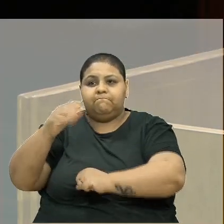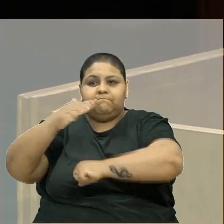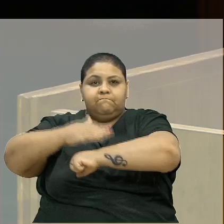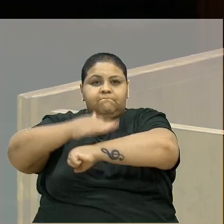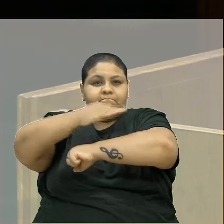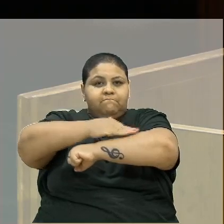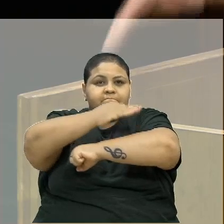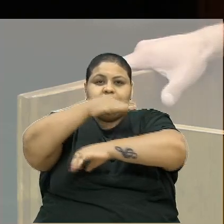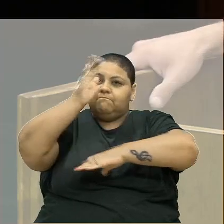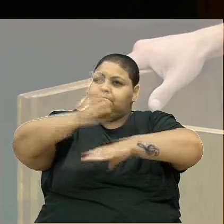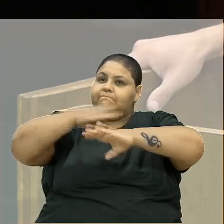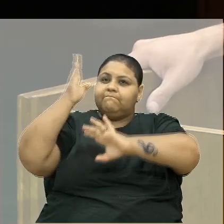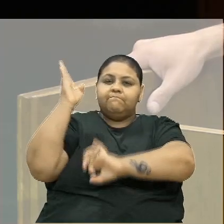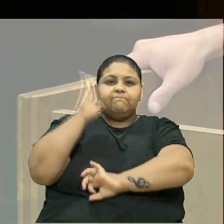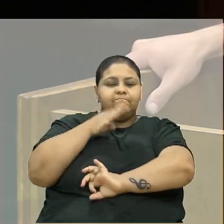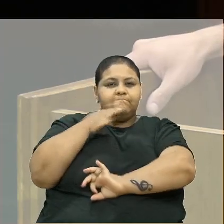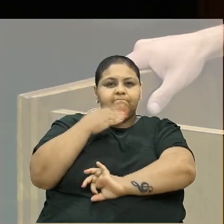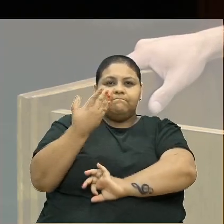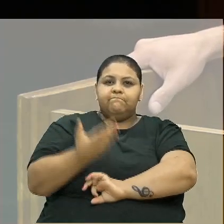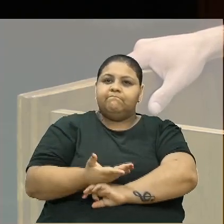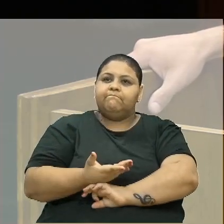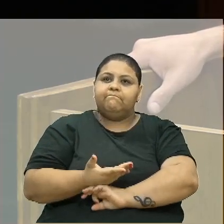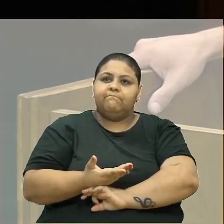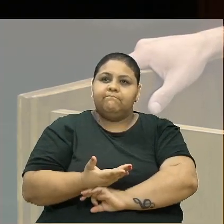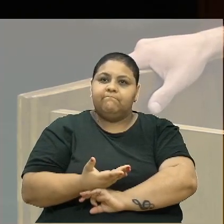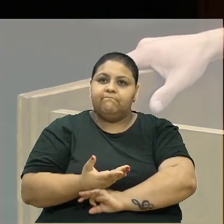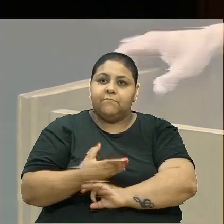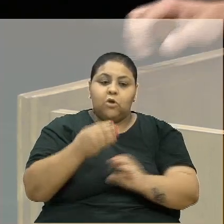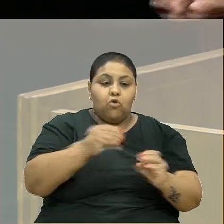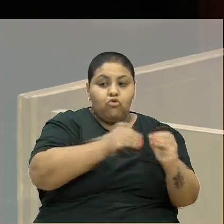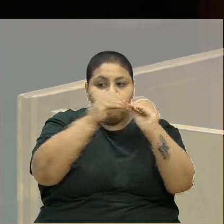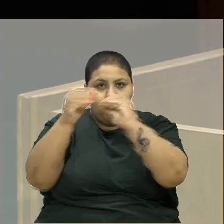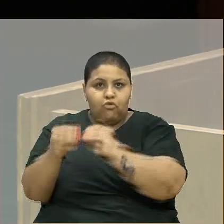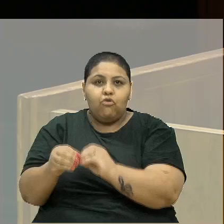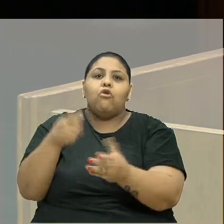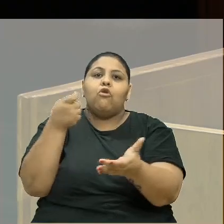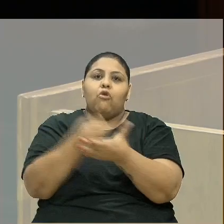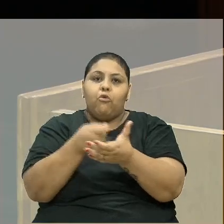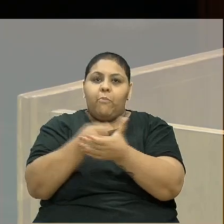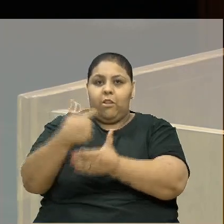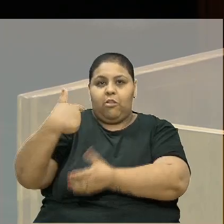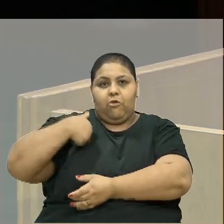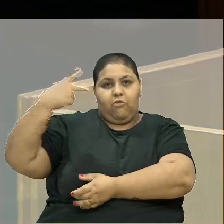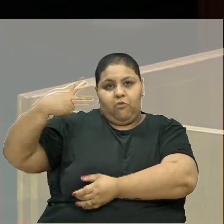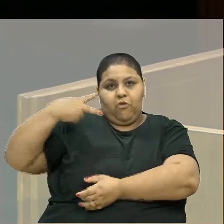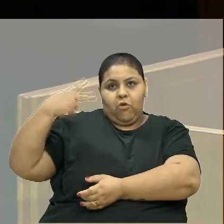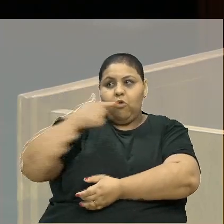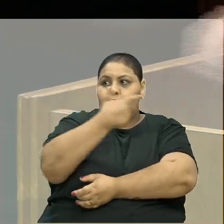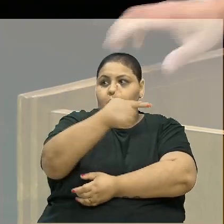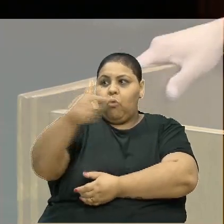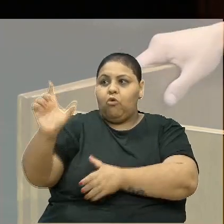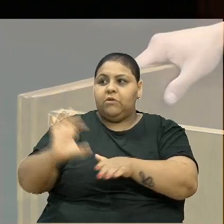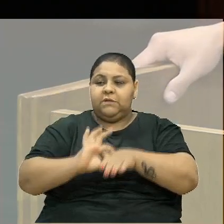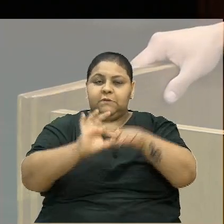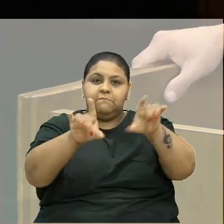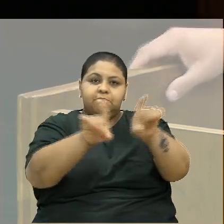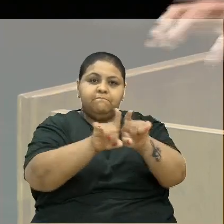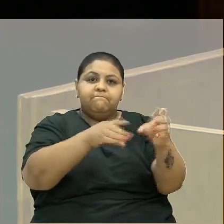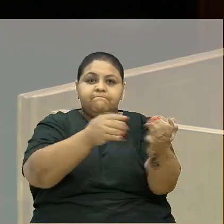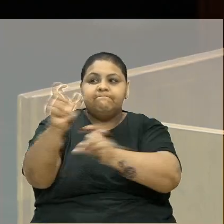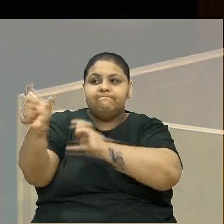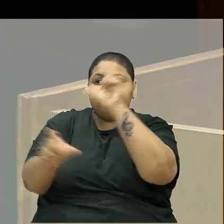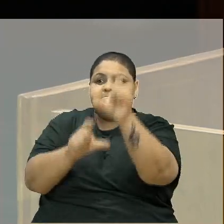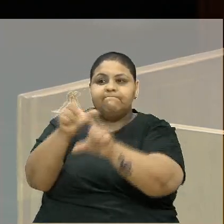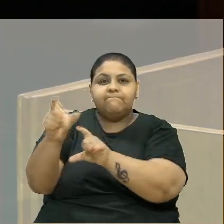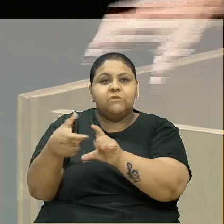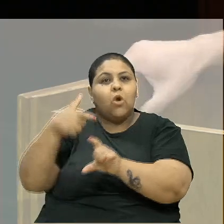o mais breve serão realocados. É uma luta deste vereador, outras lideranças e muitas pessoas que